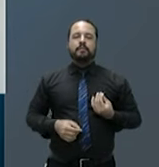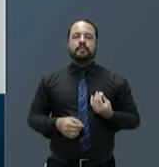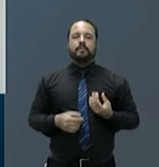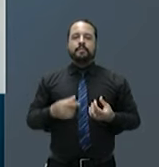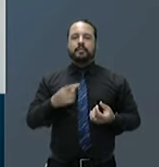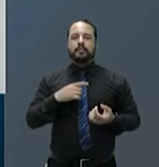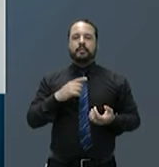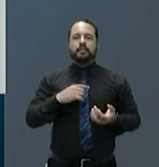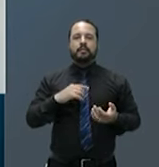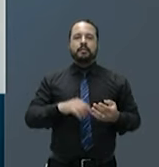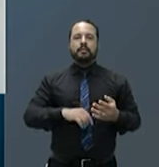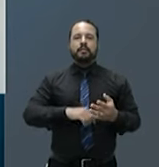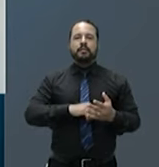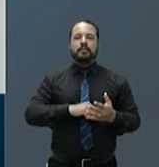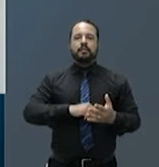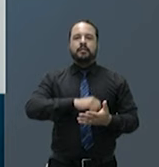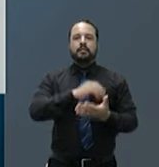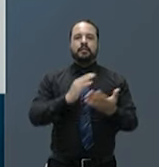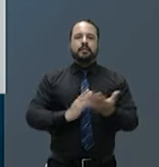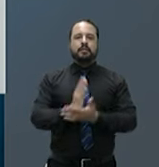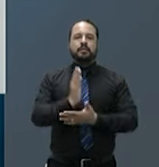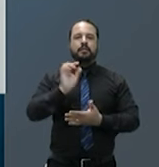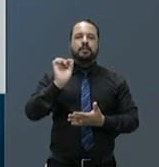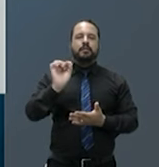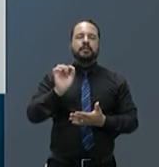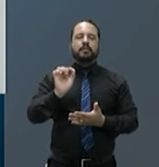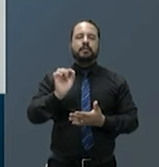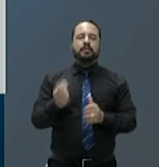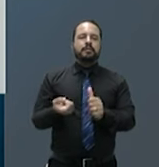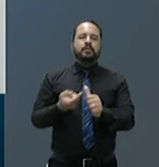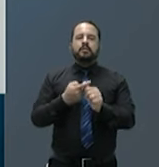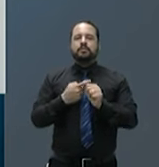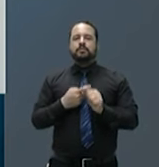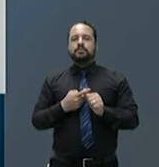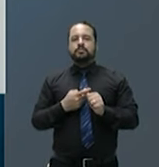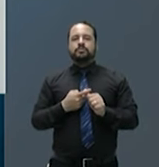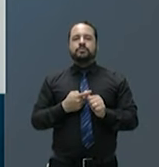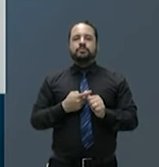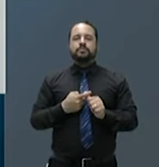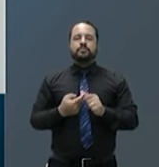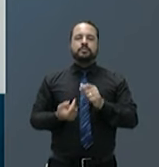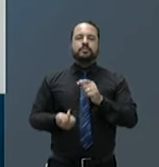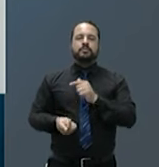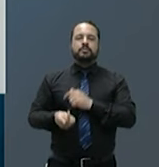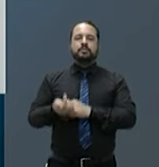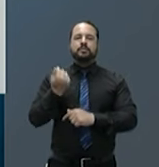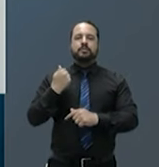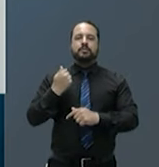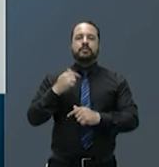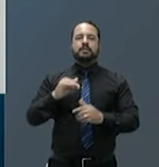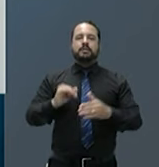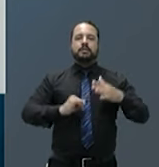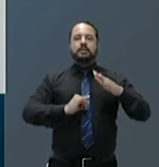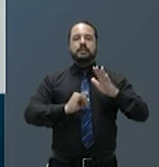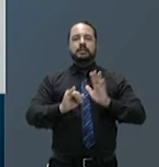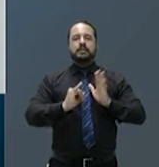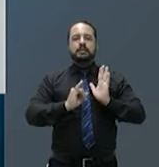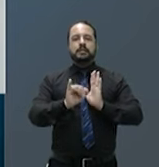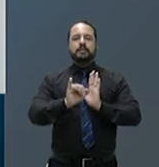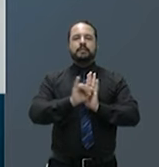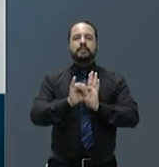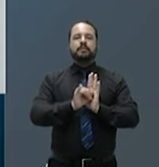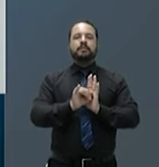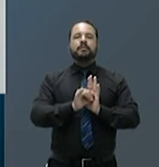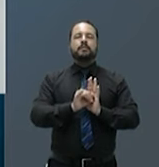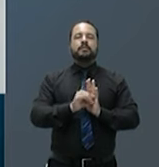de decisão estrangeira de reconhecimento de dívida que cumpre todos os requisitos formais para ser atendida. A Westland,